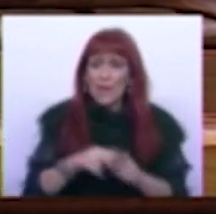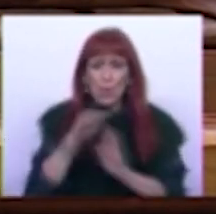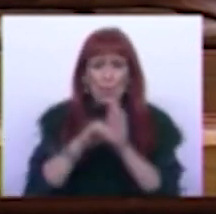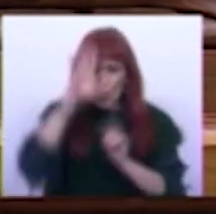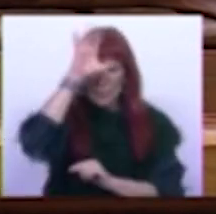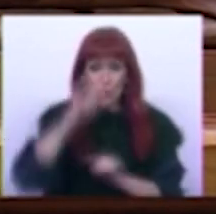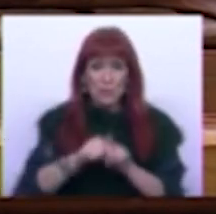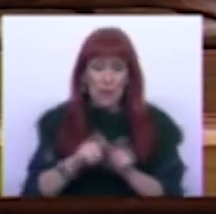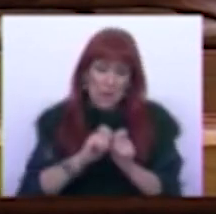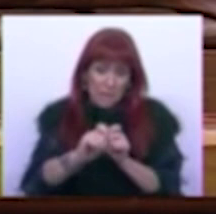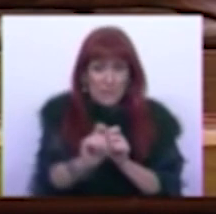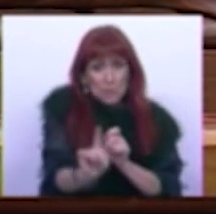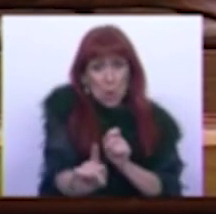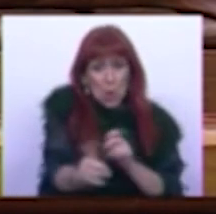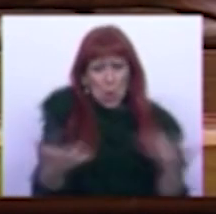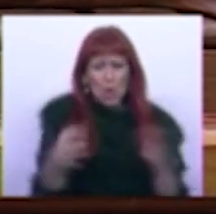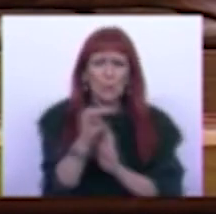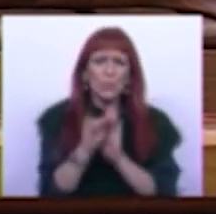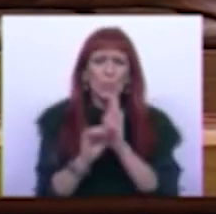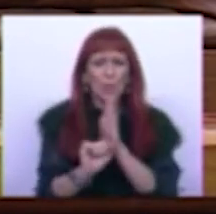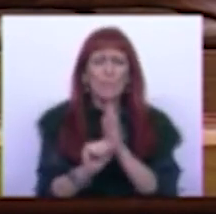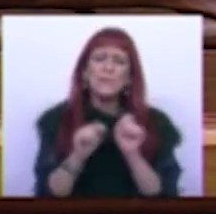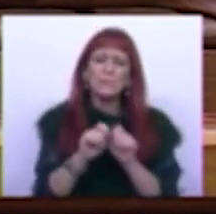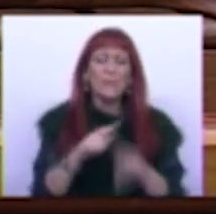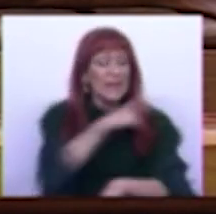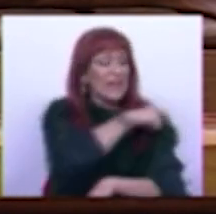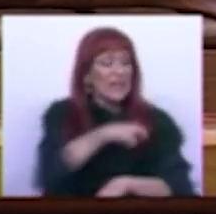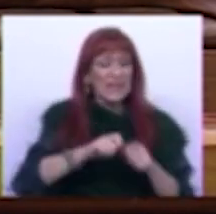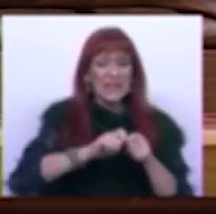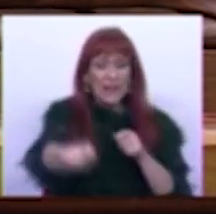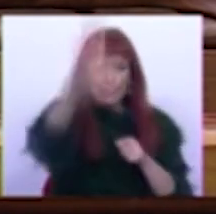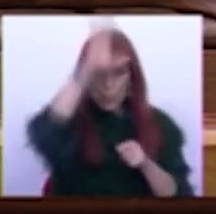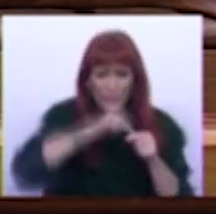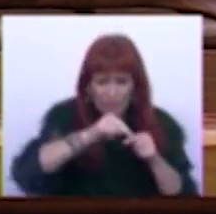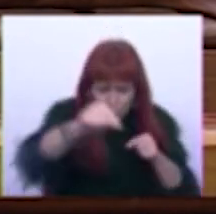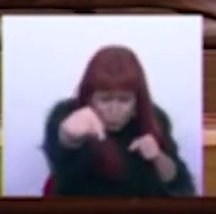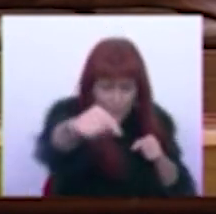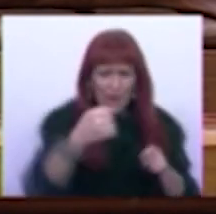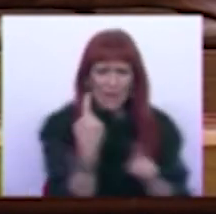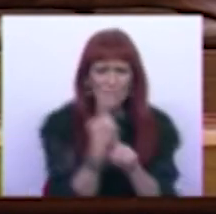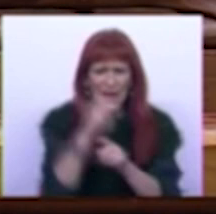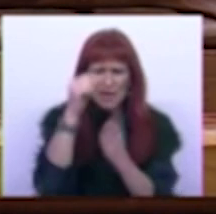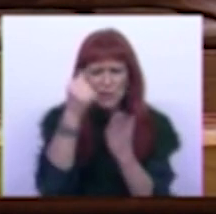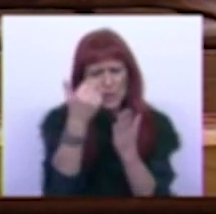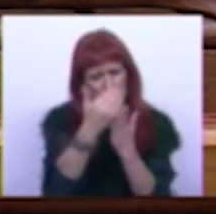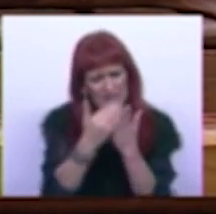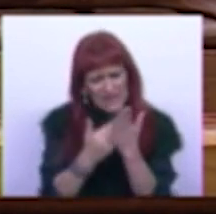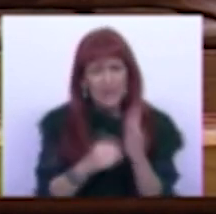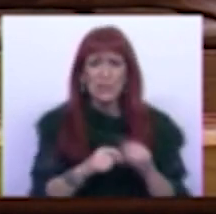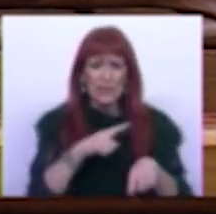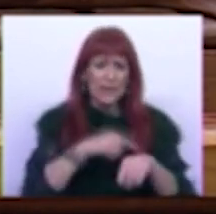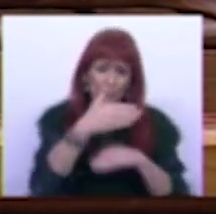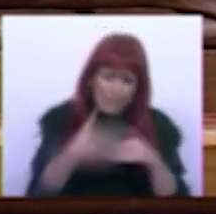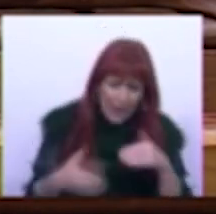programa do governo é, por definição, um programa para a legislatura. um conjunto de medidas de médio e longo